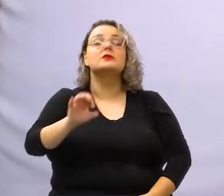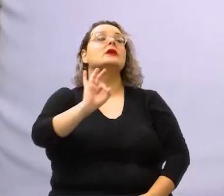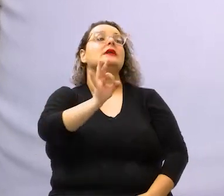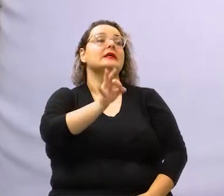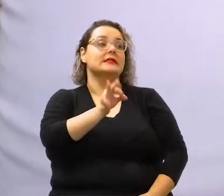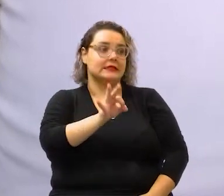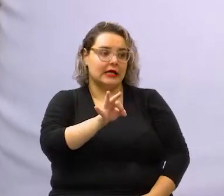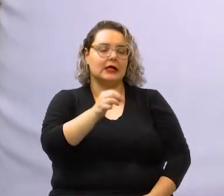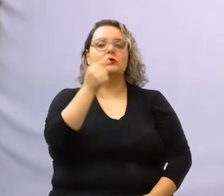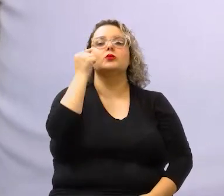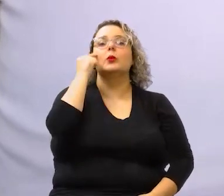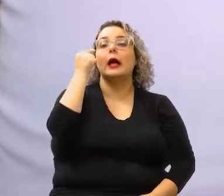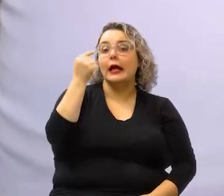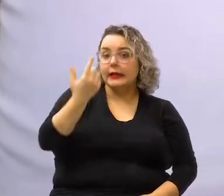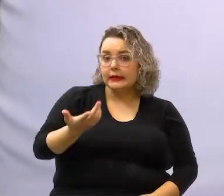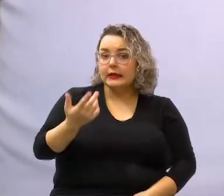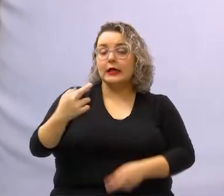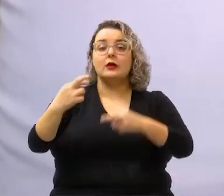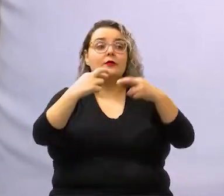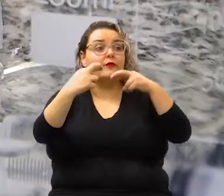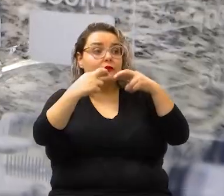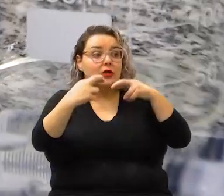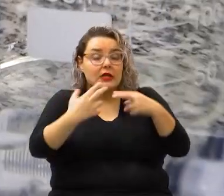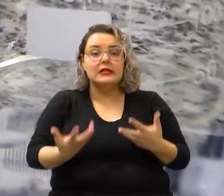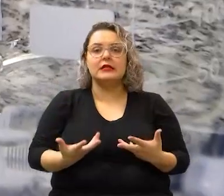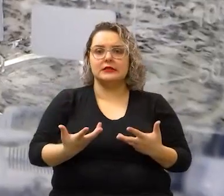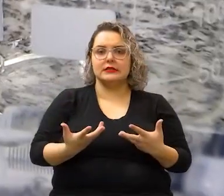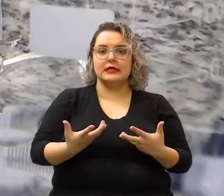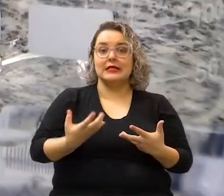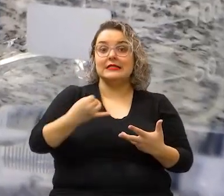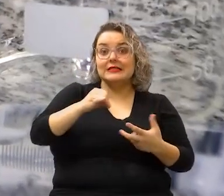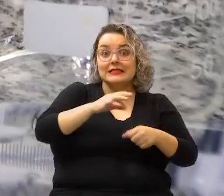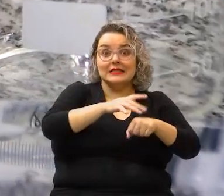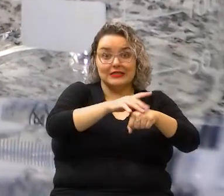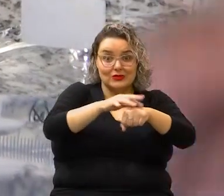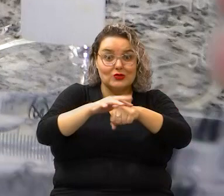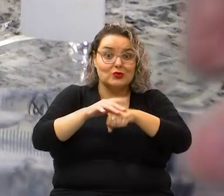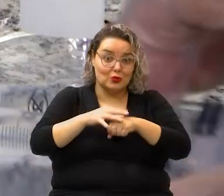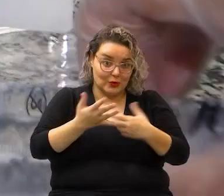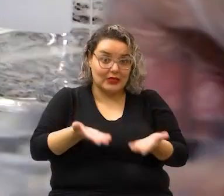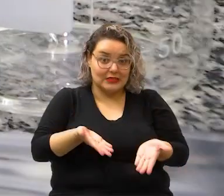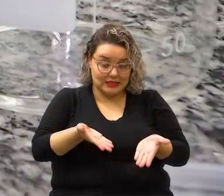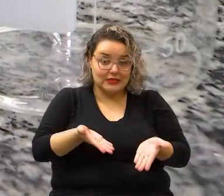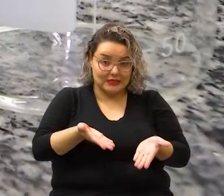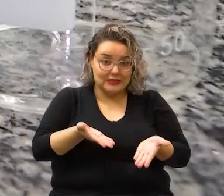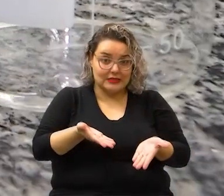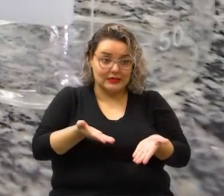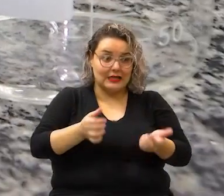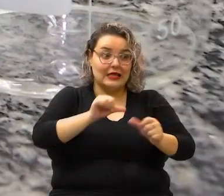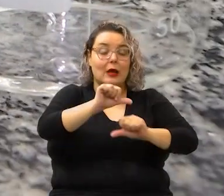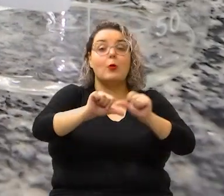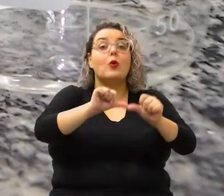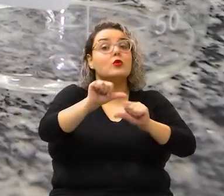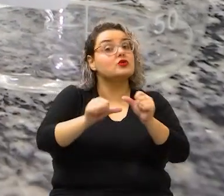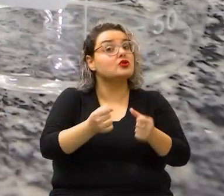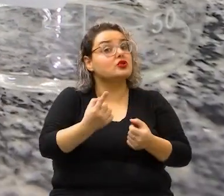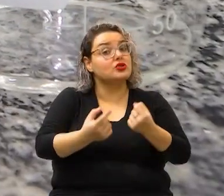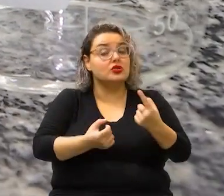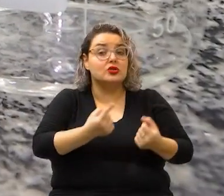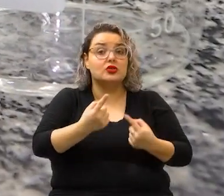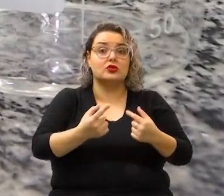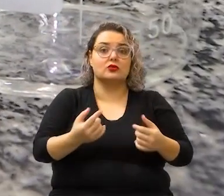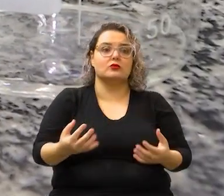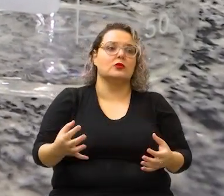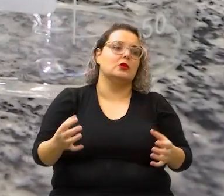grãos. Exatamente. A ideia foi analisar se essas doenças iriam modificar